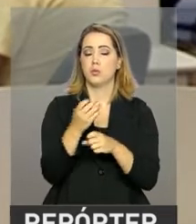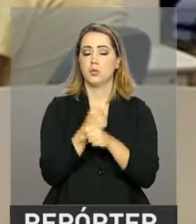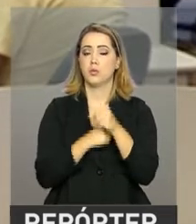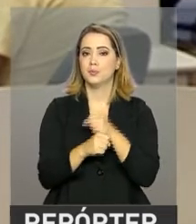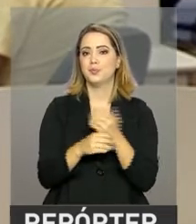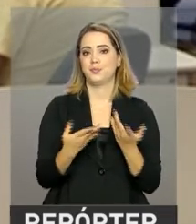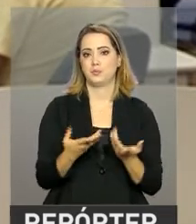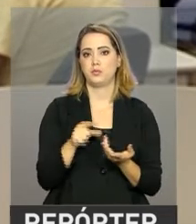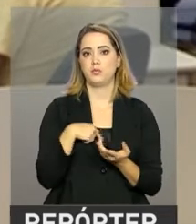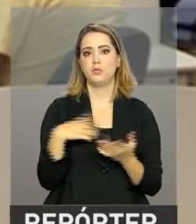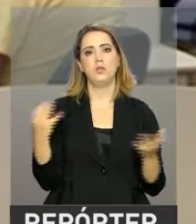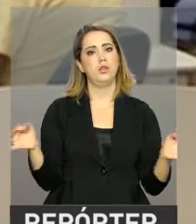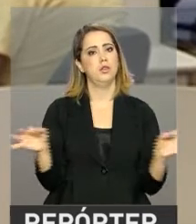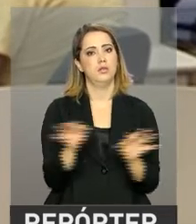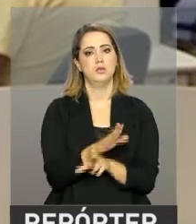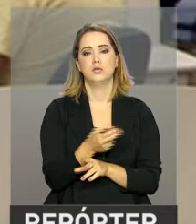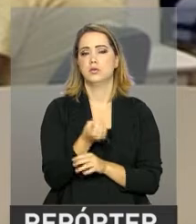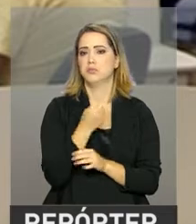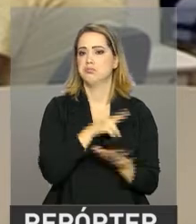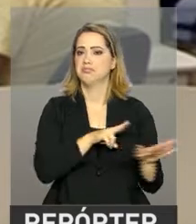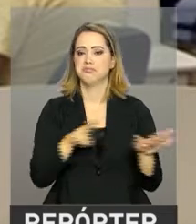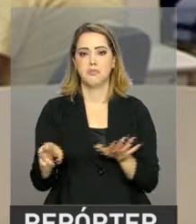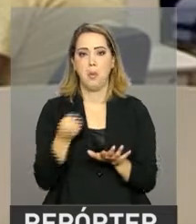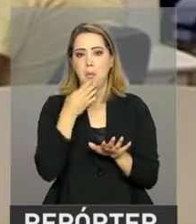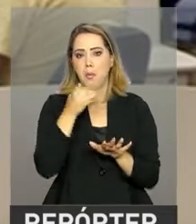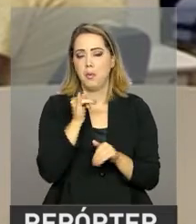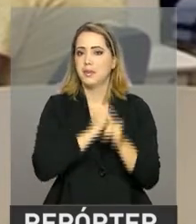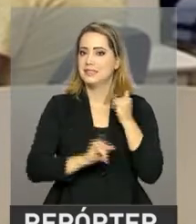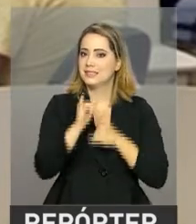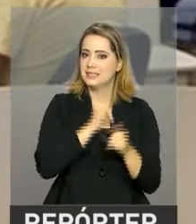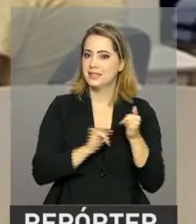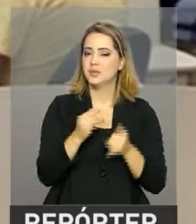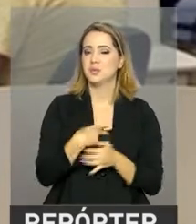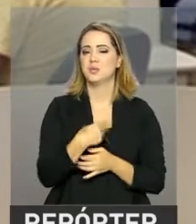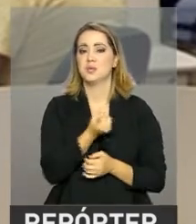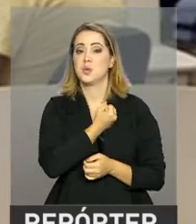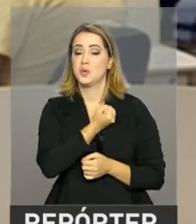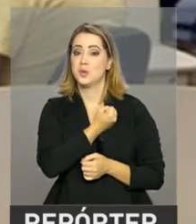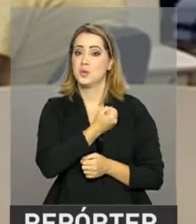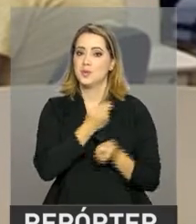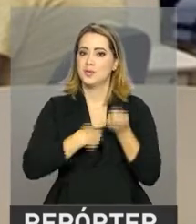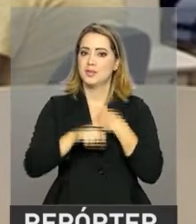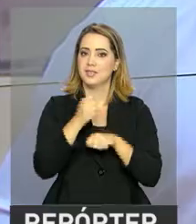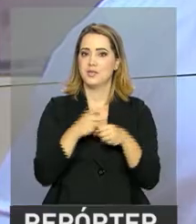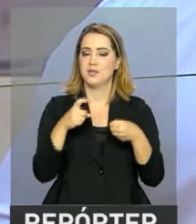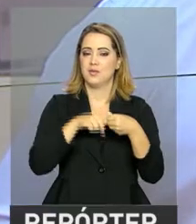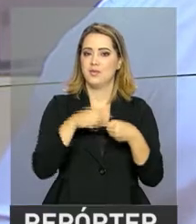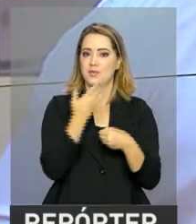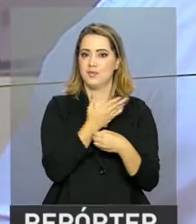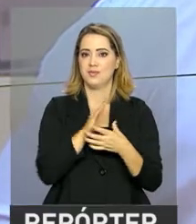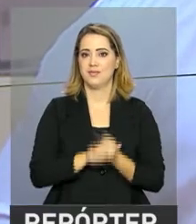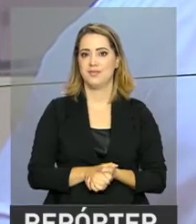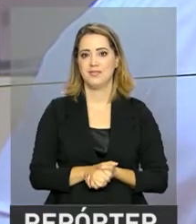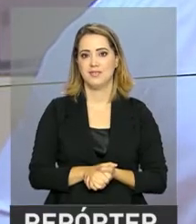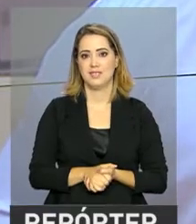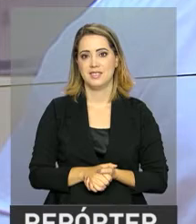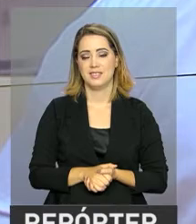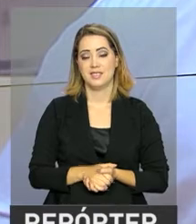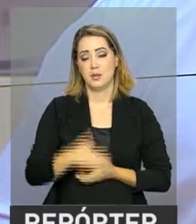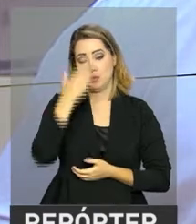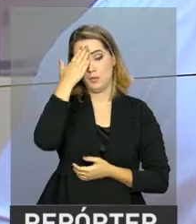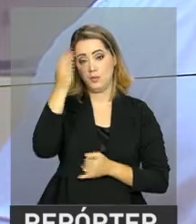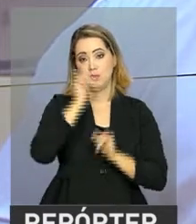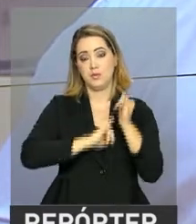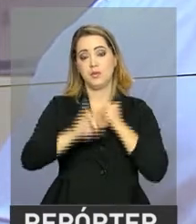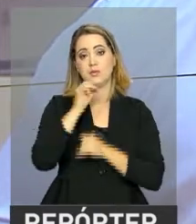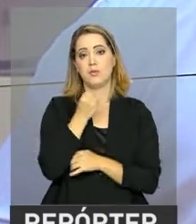gente encerra aí uma semana com algumas boas notícias nos indicadores da economia e nós voltamos com você. É verdade, Leonardo. Muito obrigada pelas